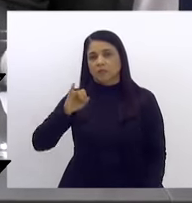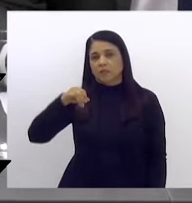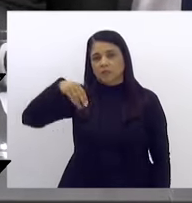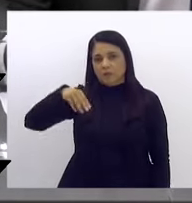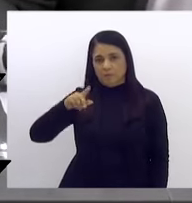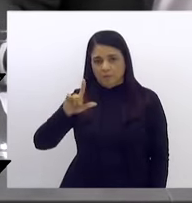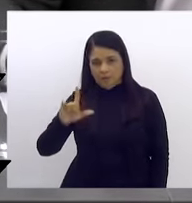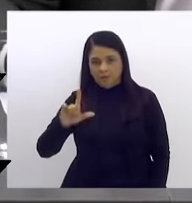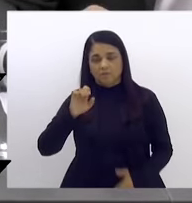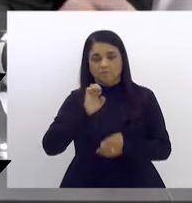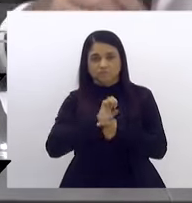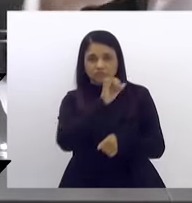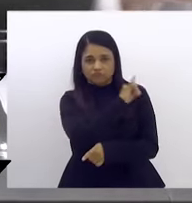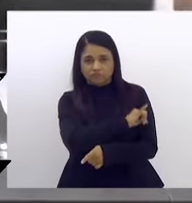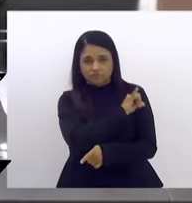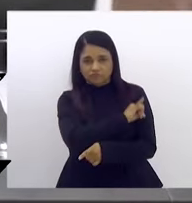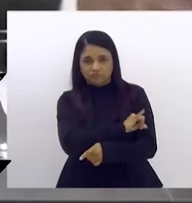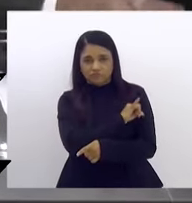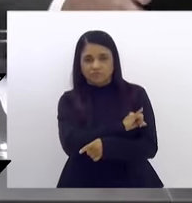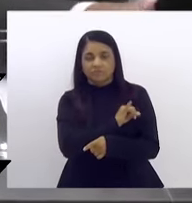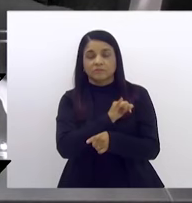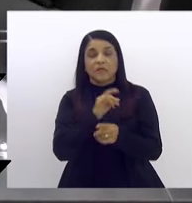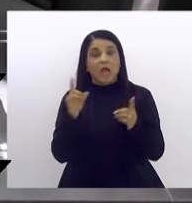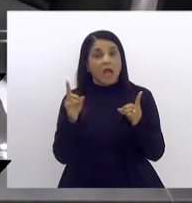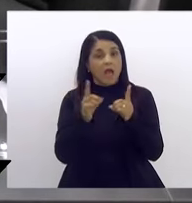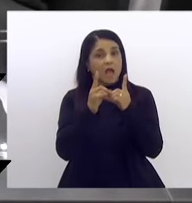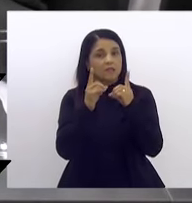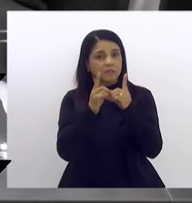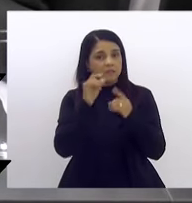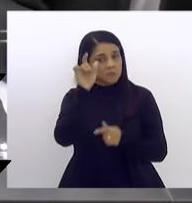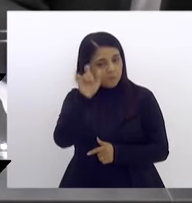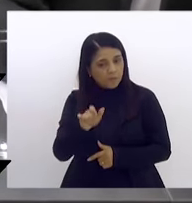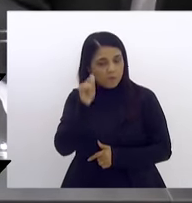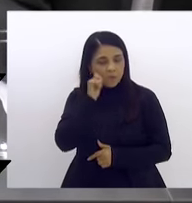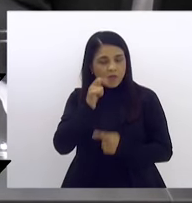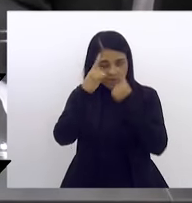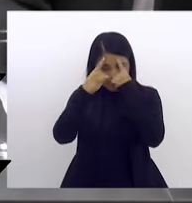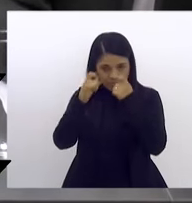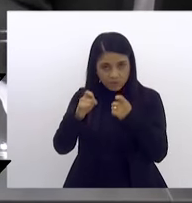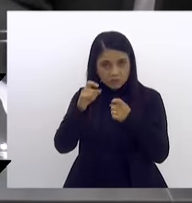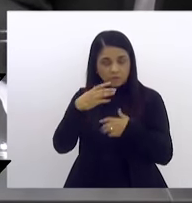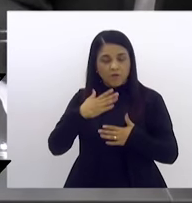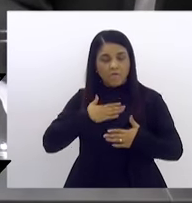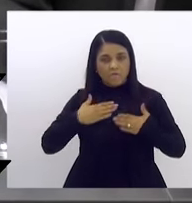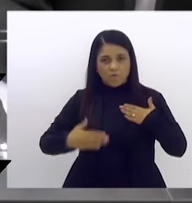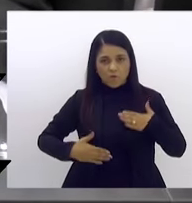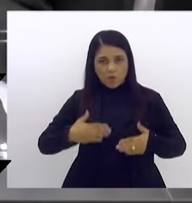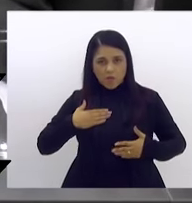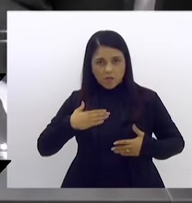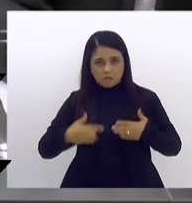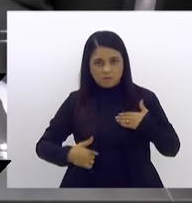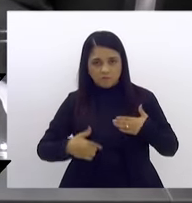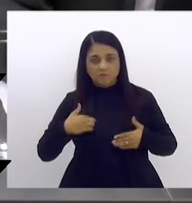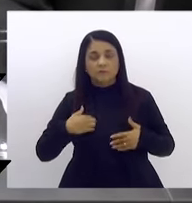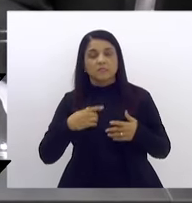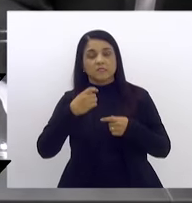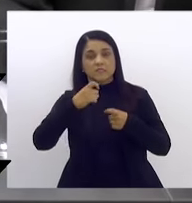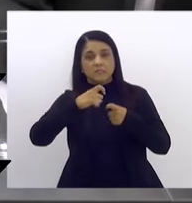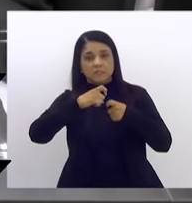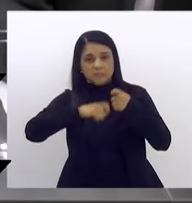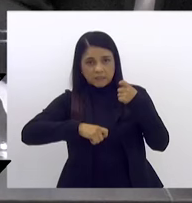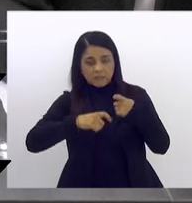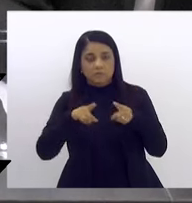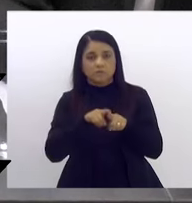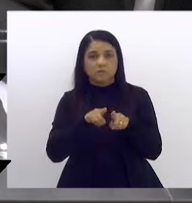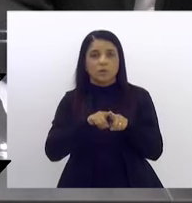do Estado do Rio de Janeiro para efeito de atendimento das Mulheres vítimas de violência física sexual ou doméstica no estado